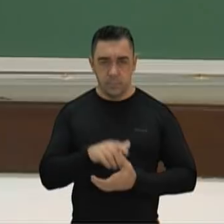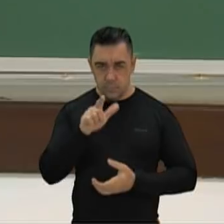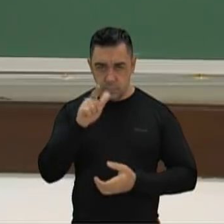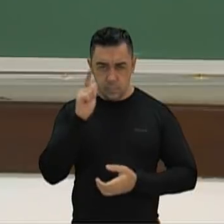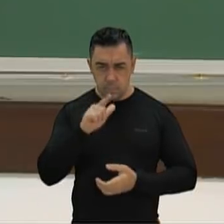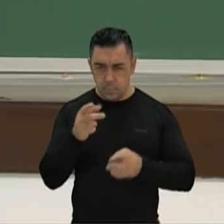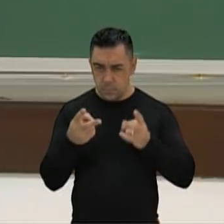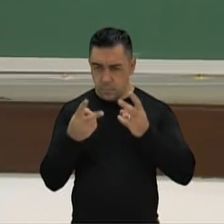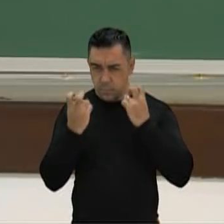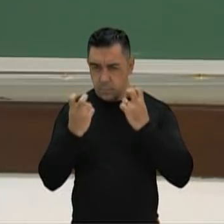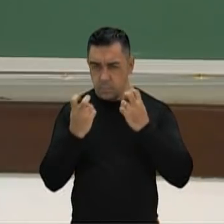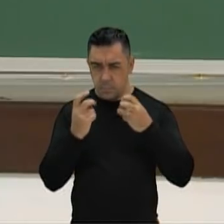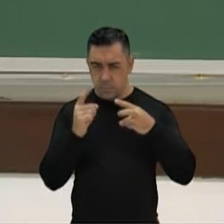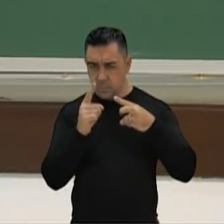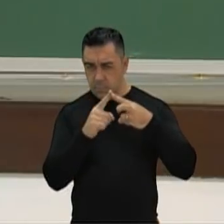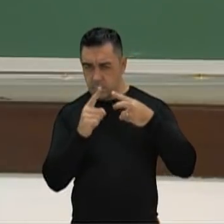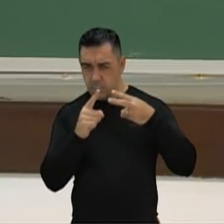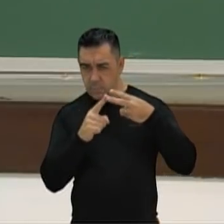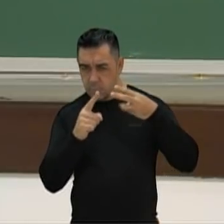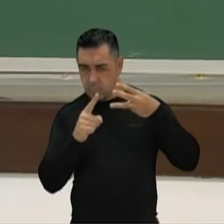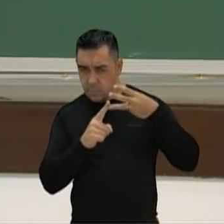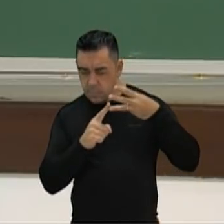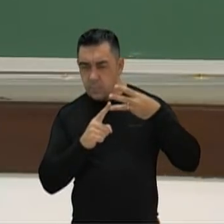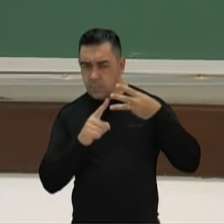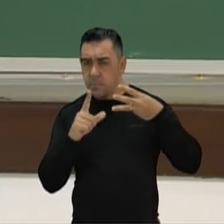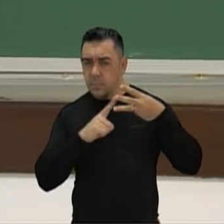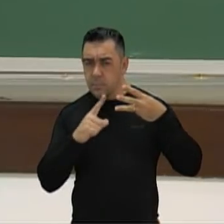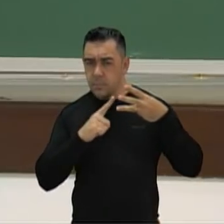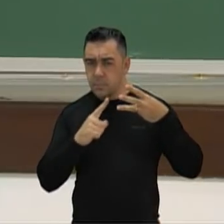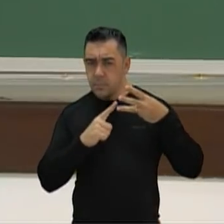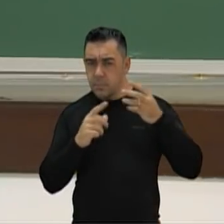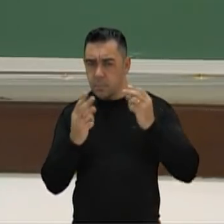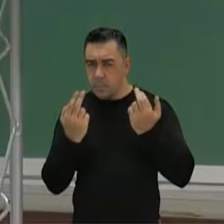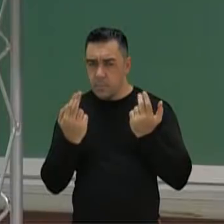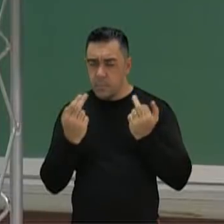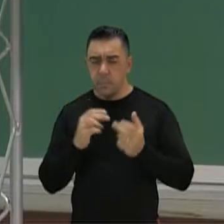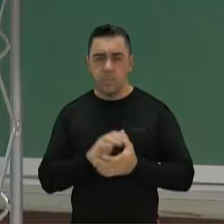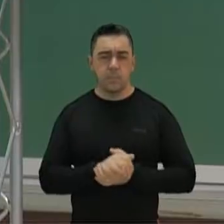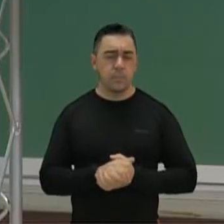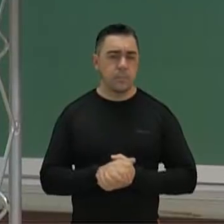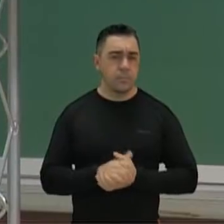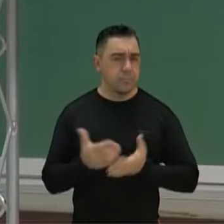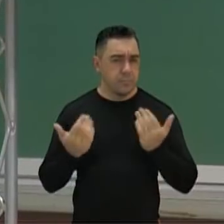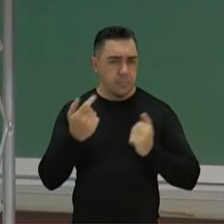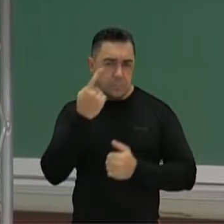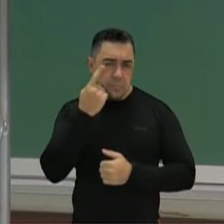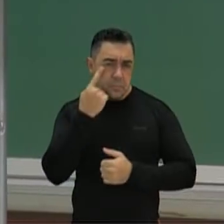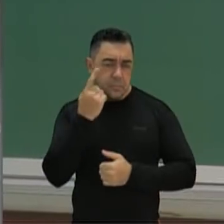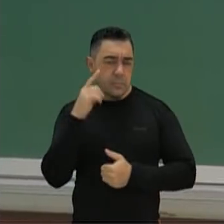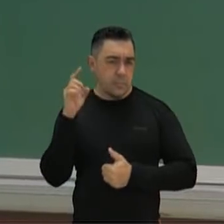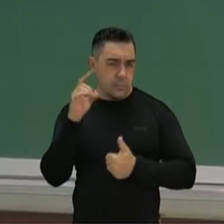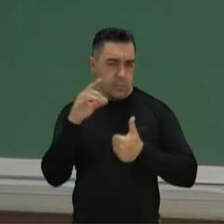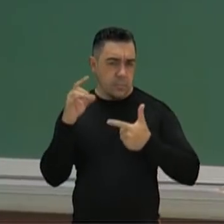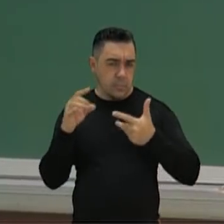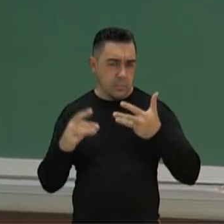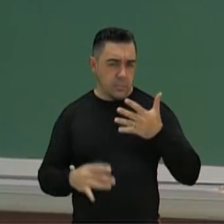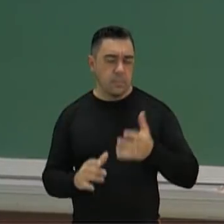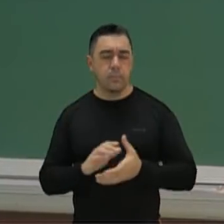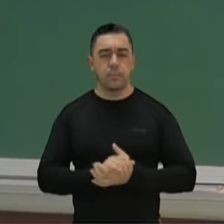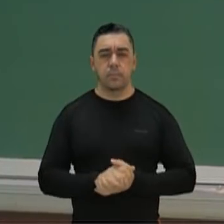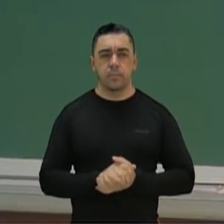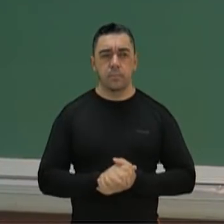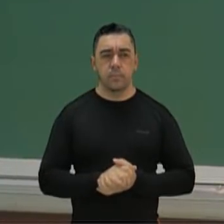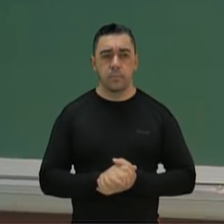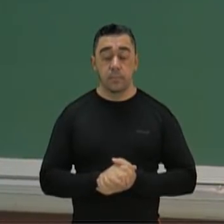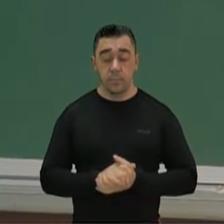Conseguiram perceber, pessoal, quais são as estruturas que estão presentes nas três? Então, vamos lá, a gente vai ver uma por uma. A